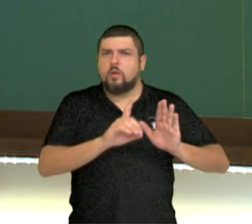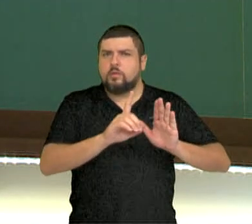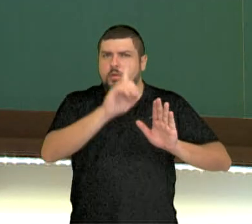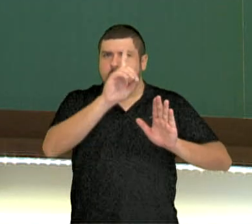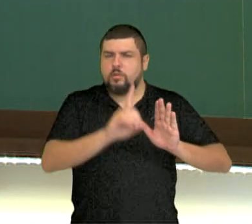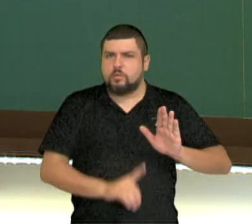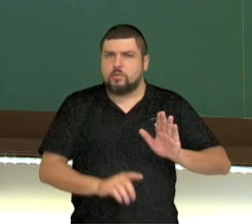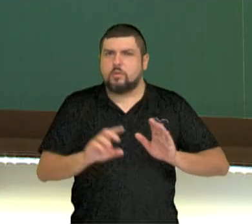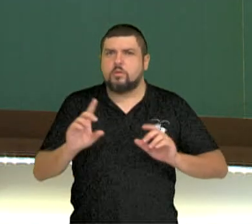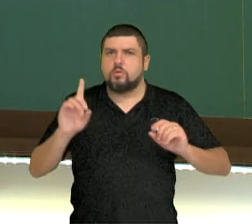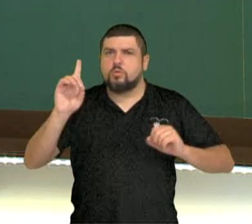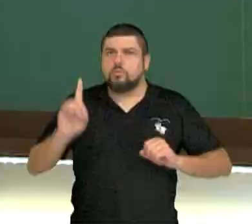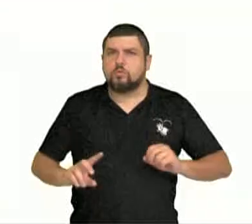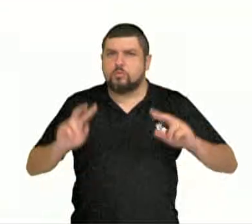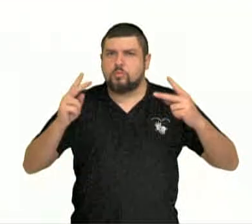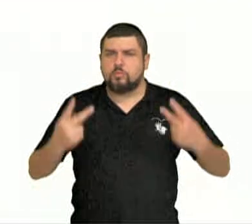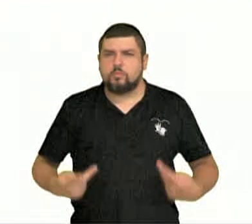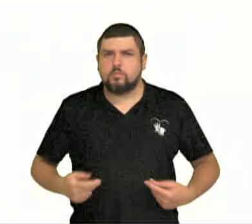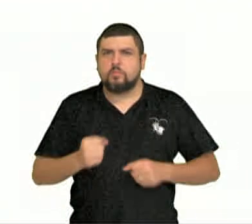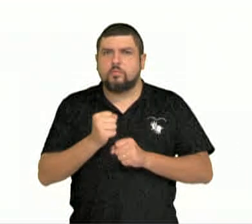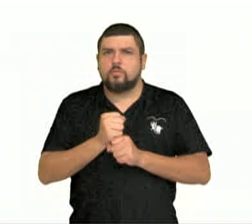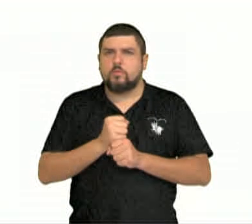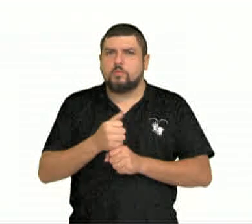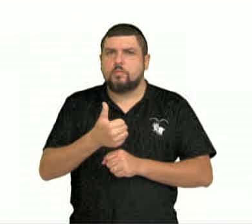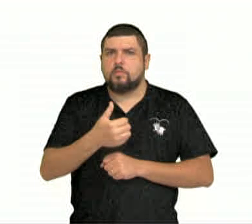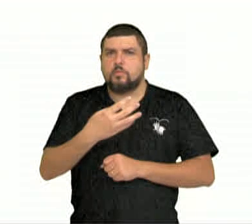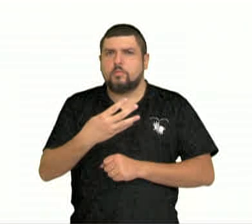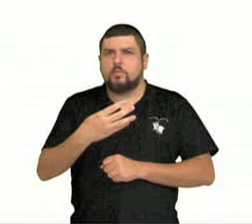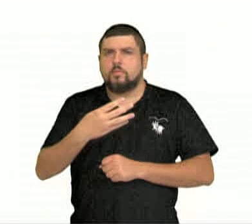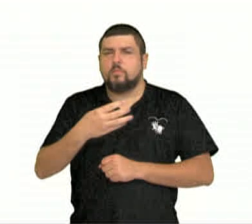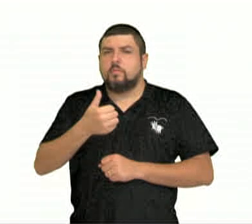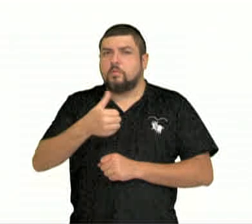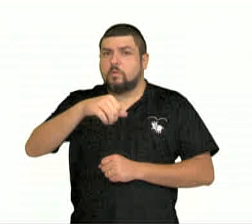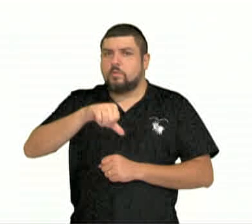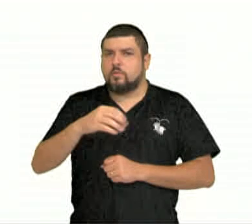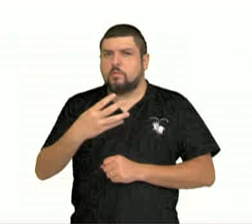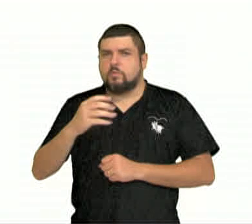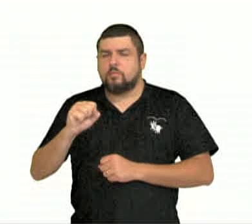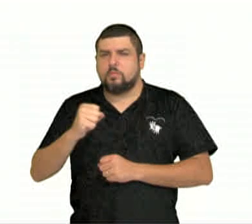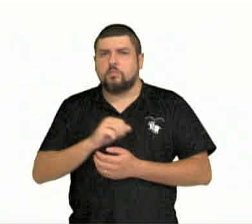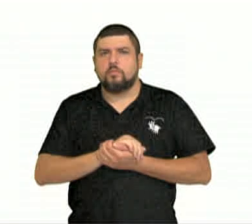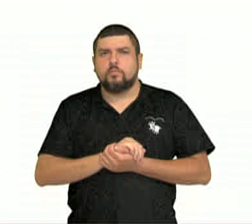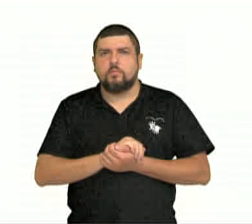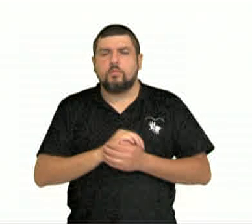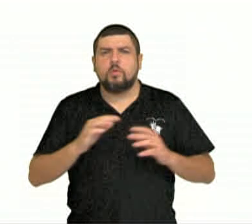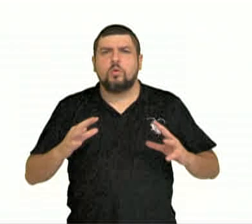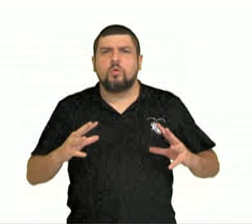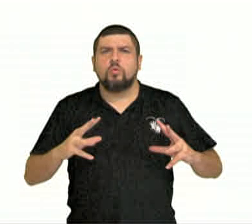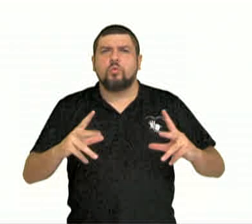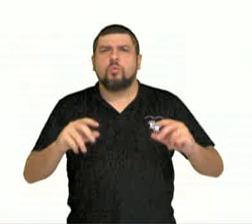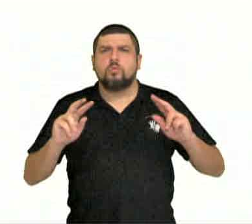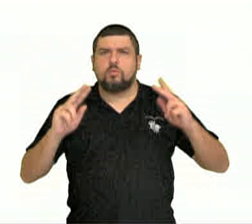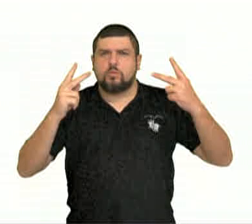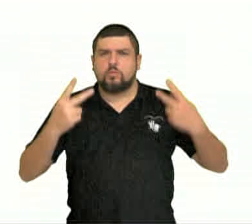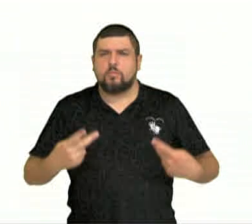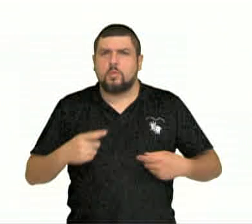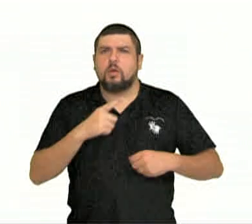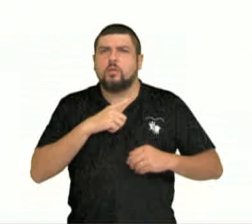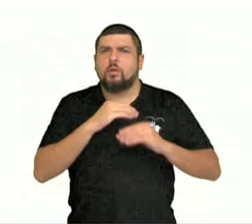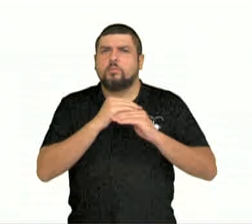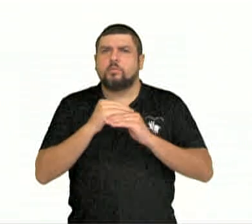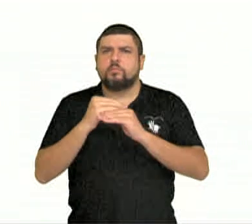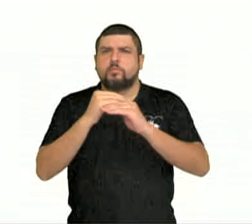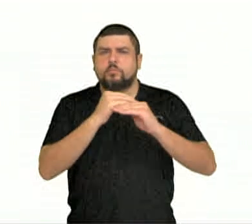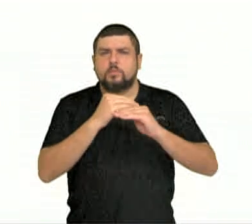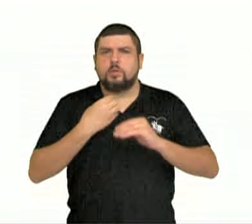de 1948. Parágrafo 1. Todos os seres humanos têm direito a um padrão de vida capaz